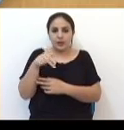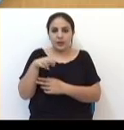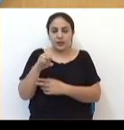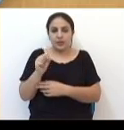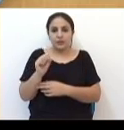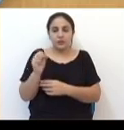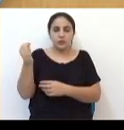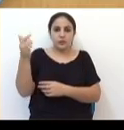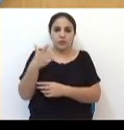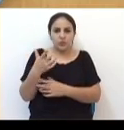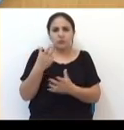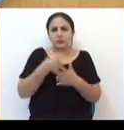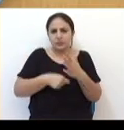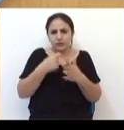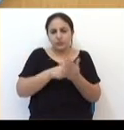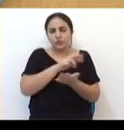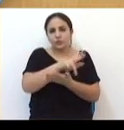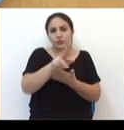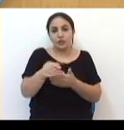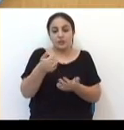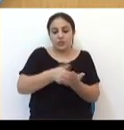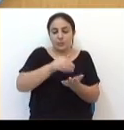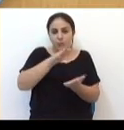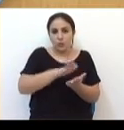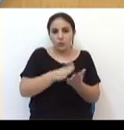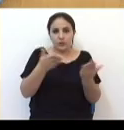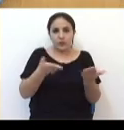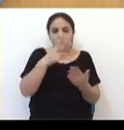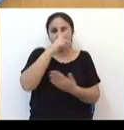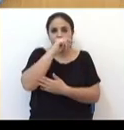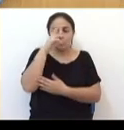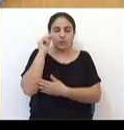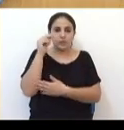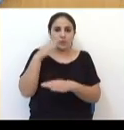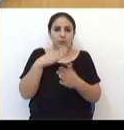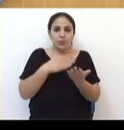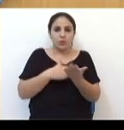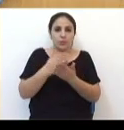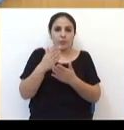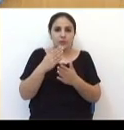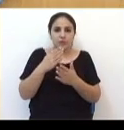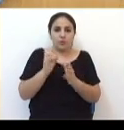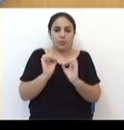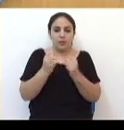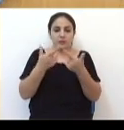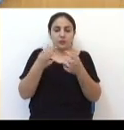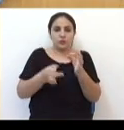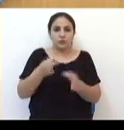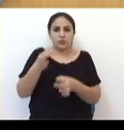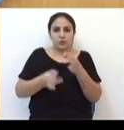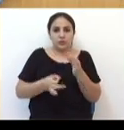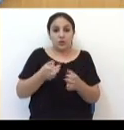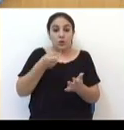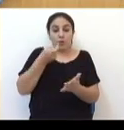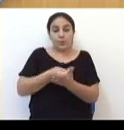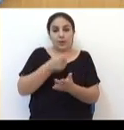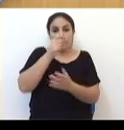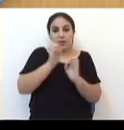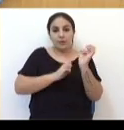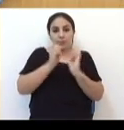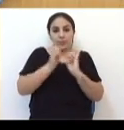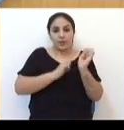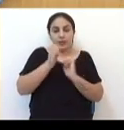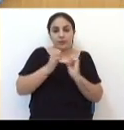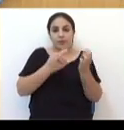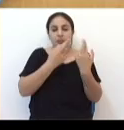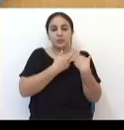diversas tentativas de notificações e multas, agora o Executivo ingressou com uma ação judicial para obrigar a empresa